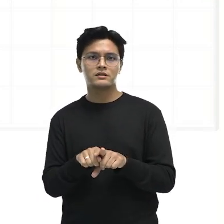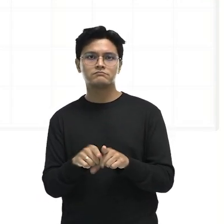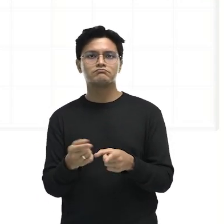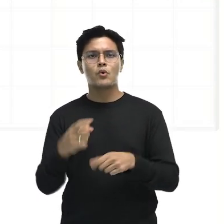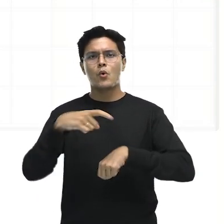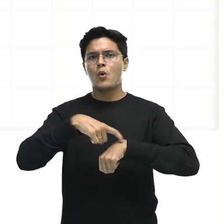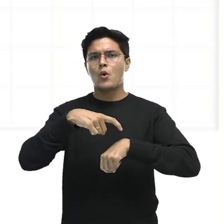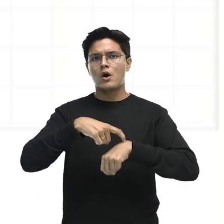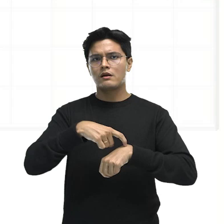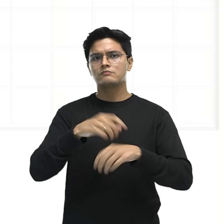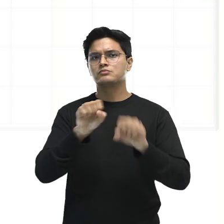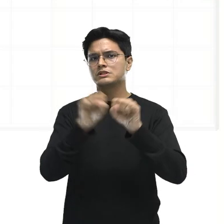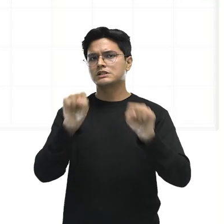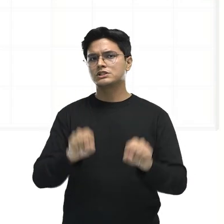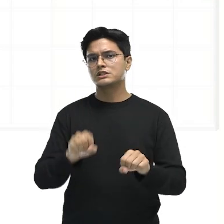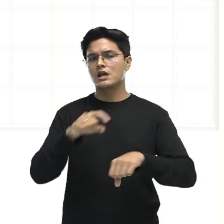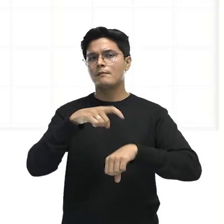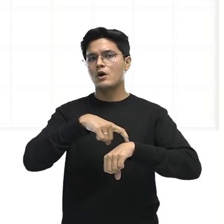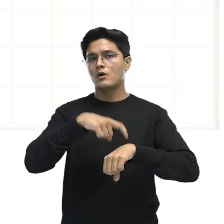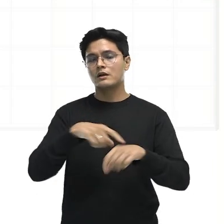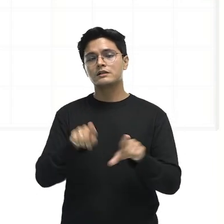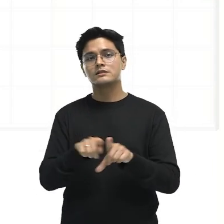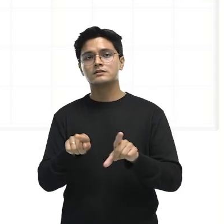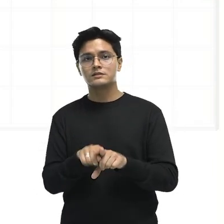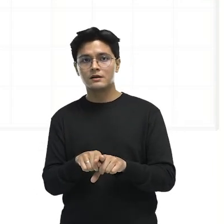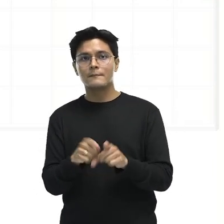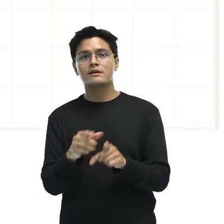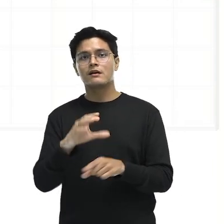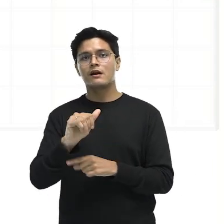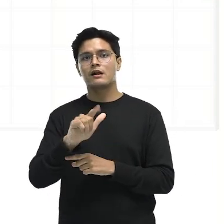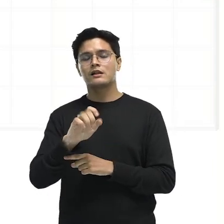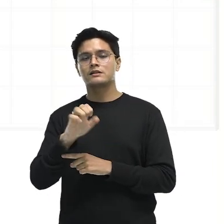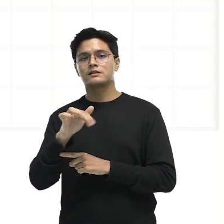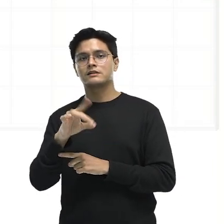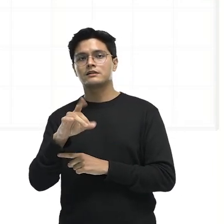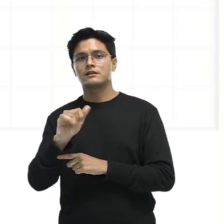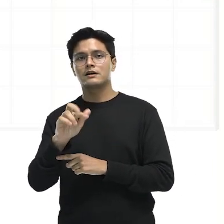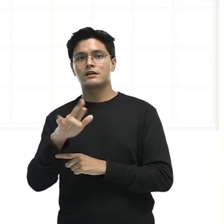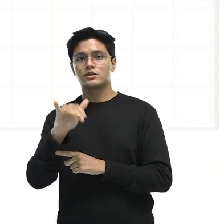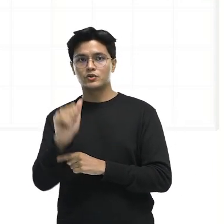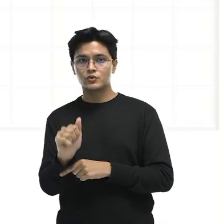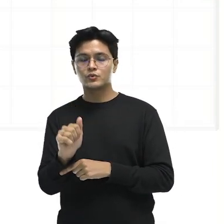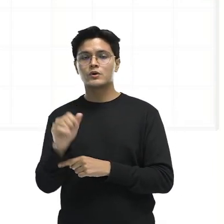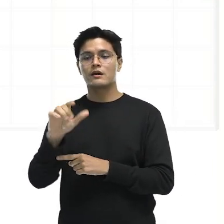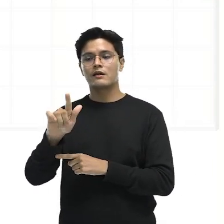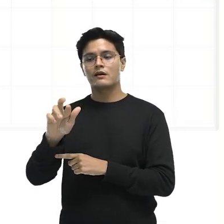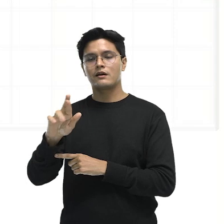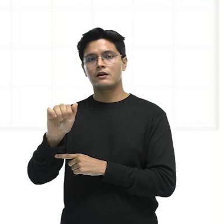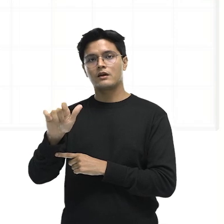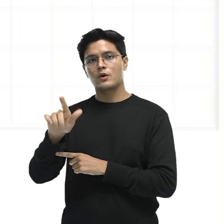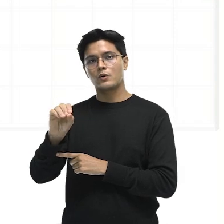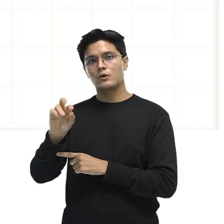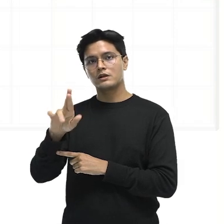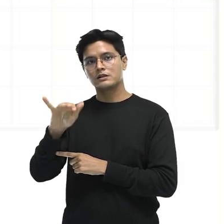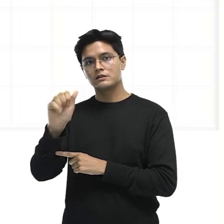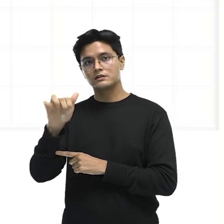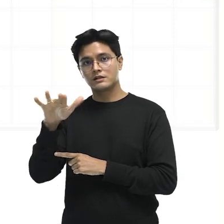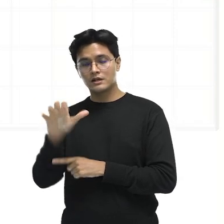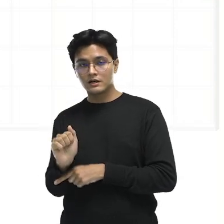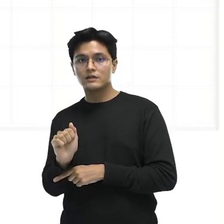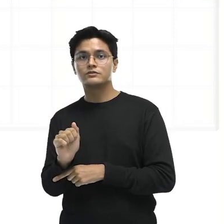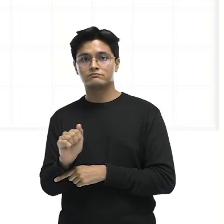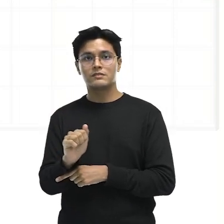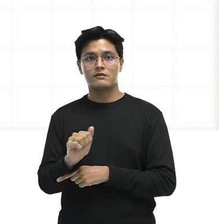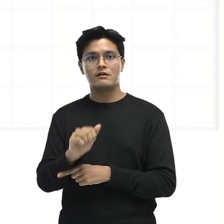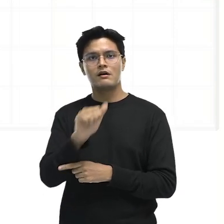horário, ou até mesmo o calendário gregoriano, tá? Separado por anos anteriores